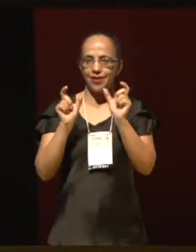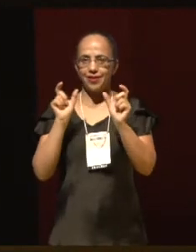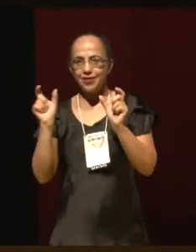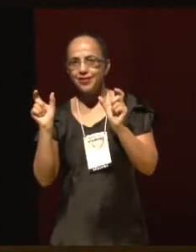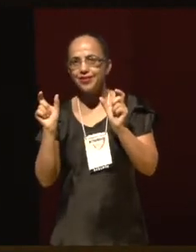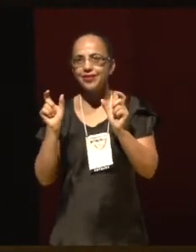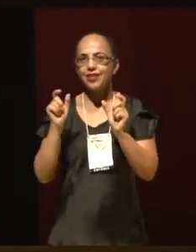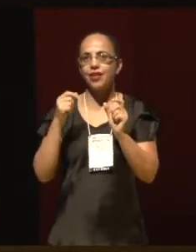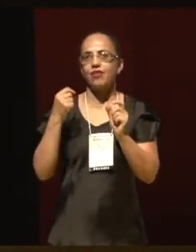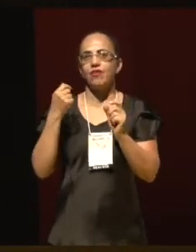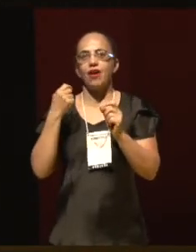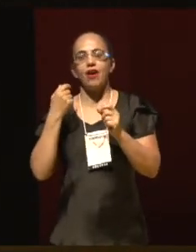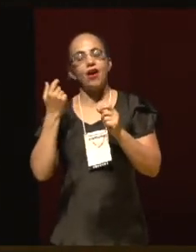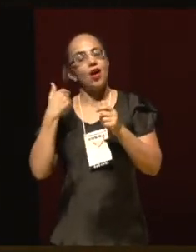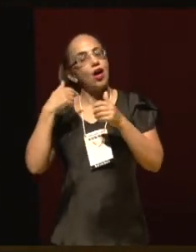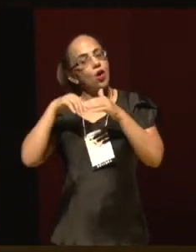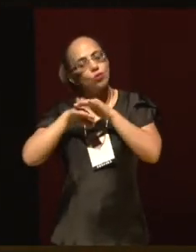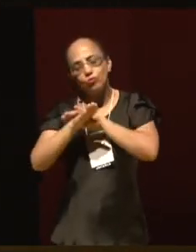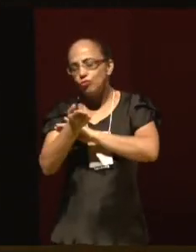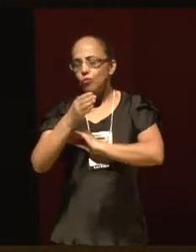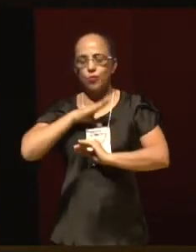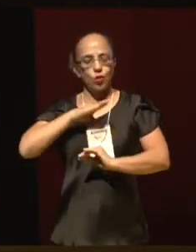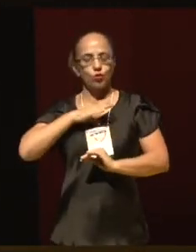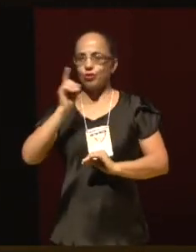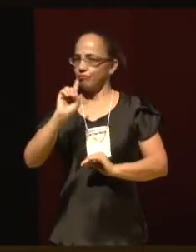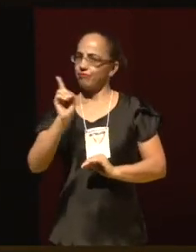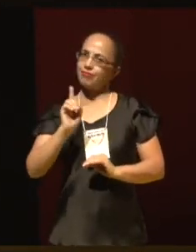que prestar muita atenção.